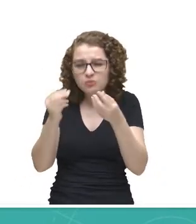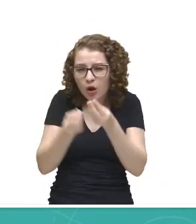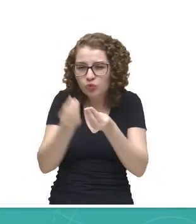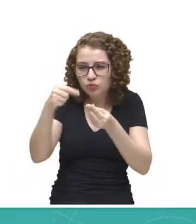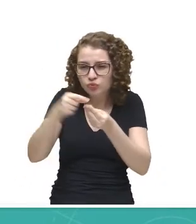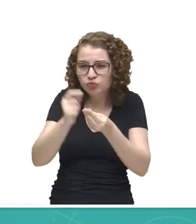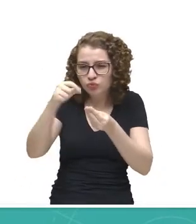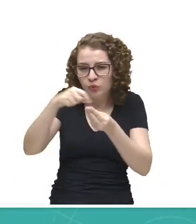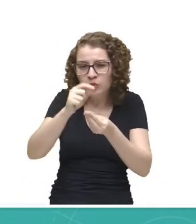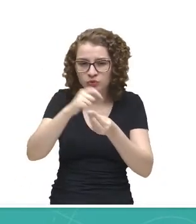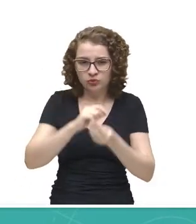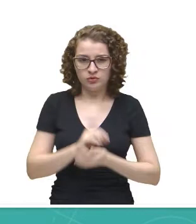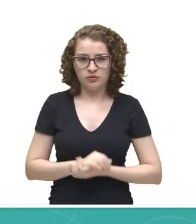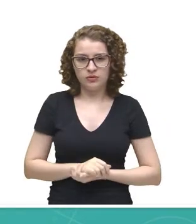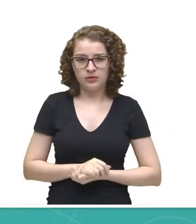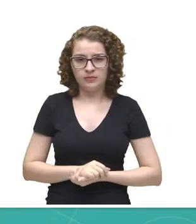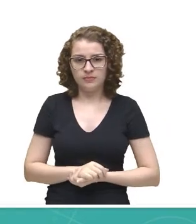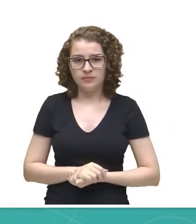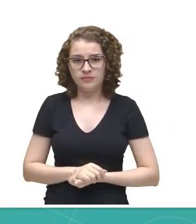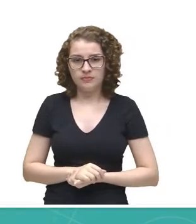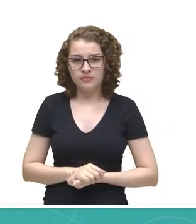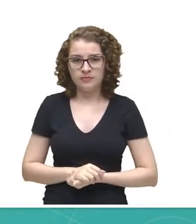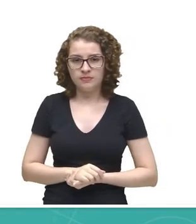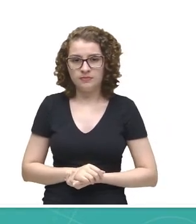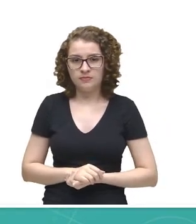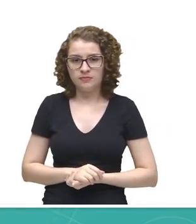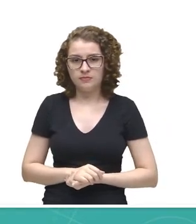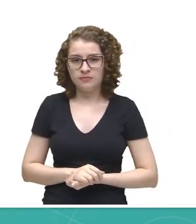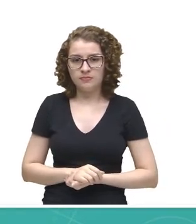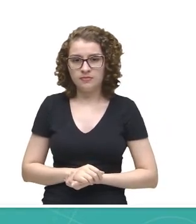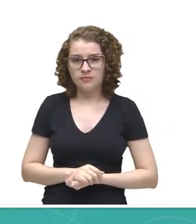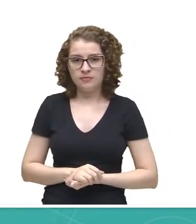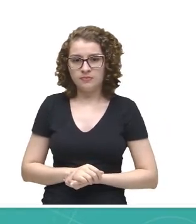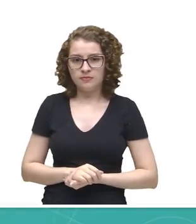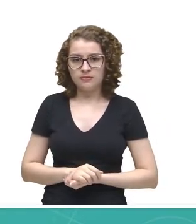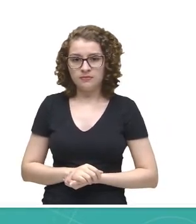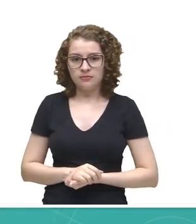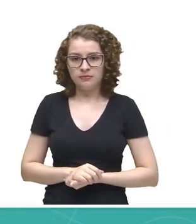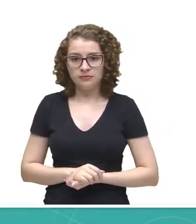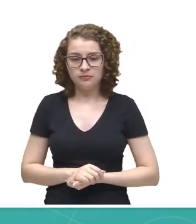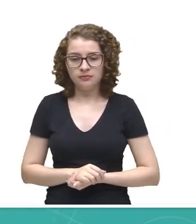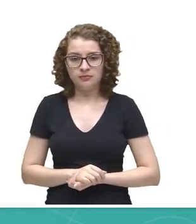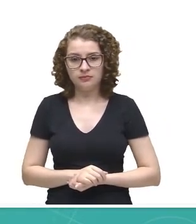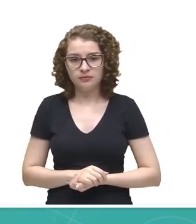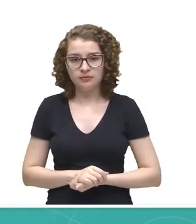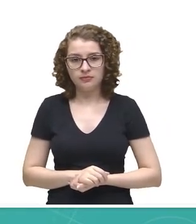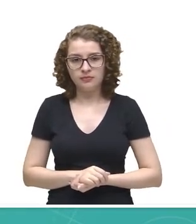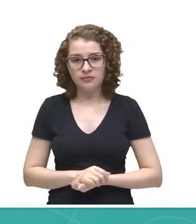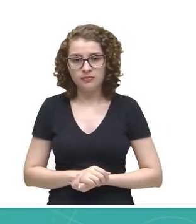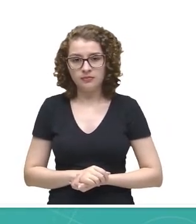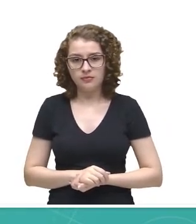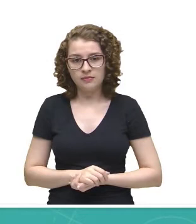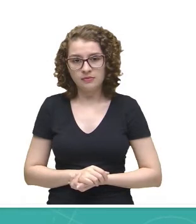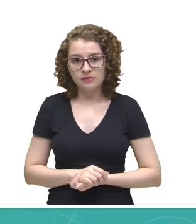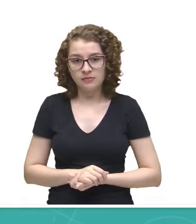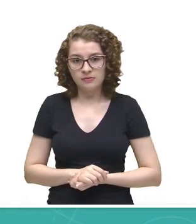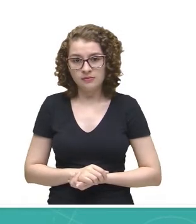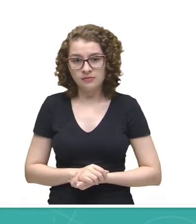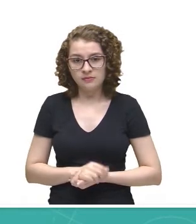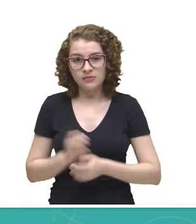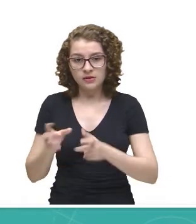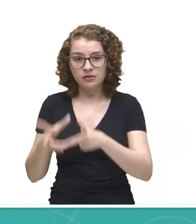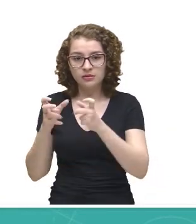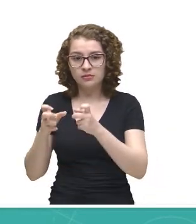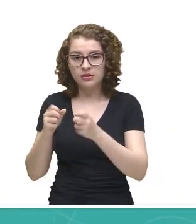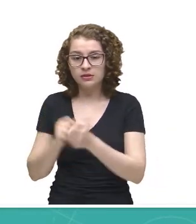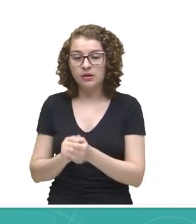forma um emaranhado nesse tipo de tecido. E aqui a gente observa também a presença dessas células, né?